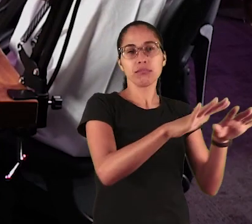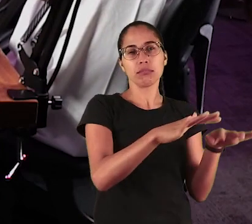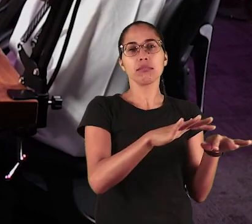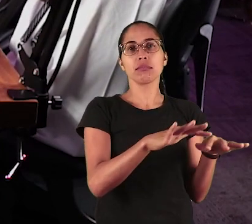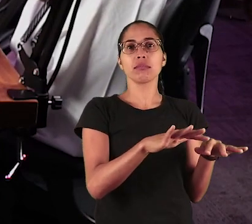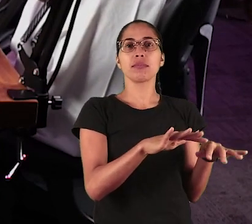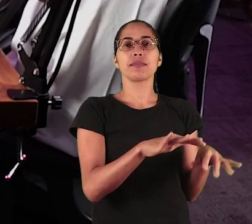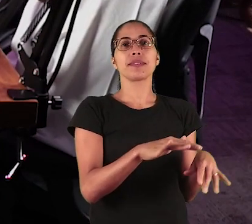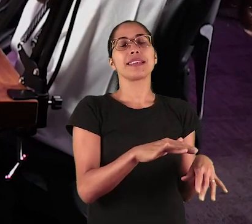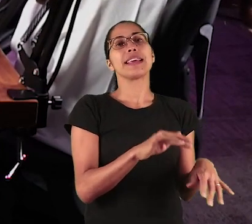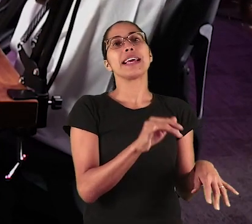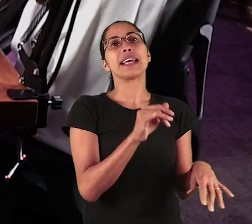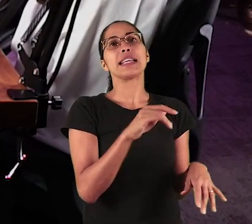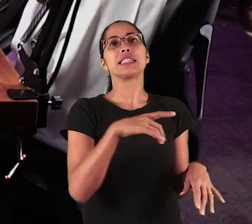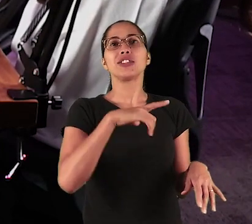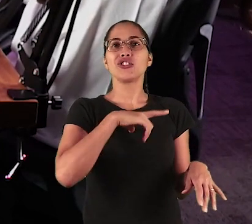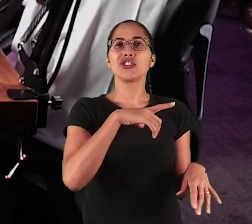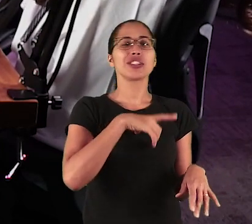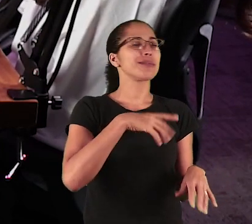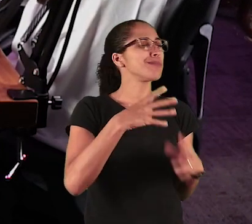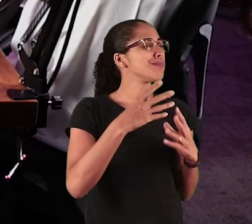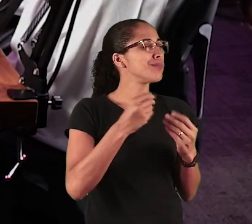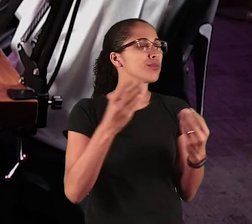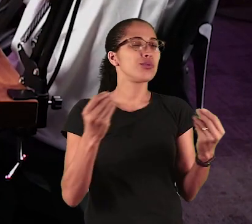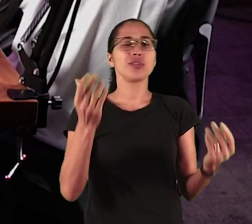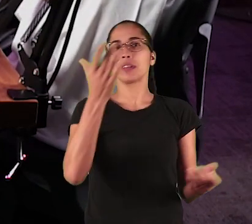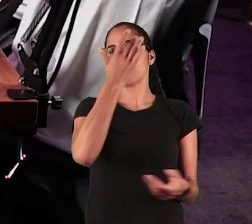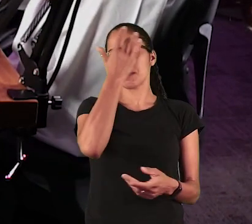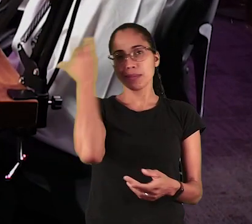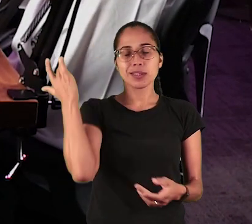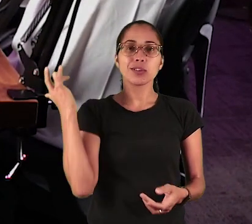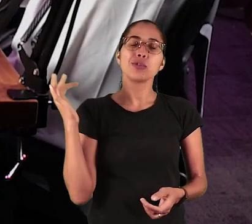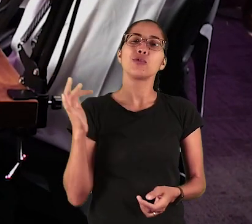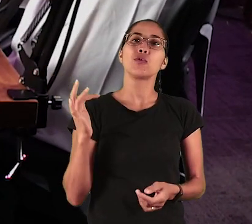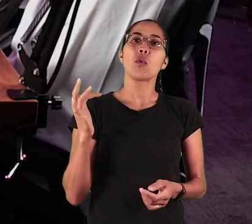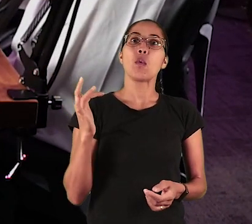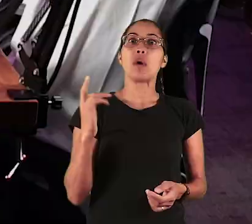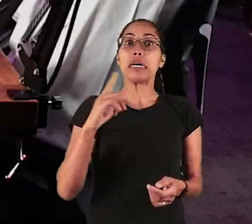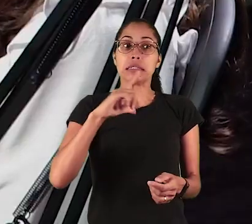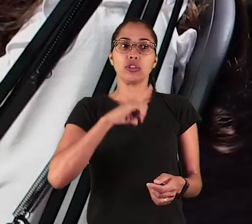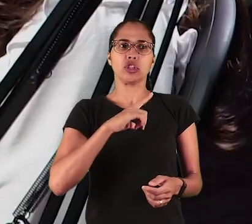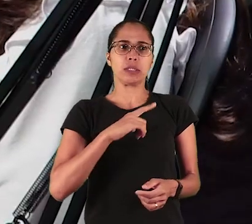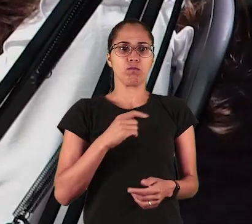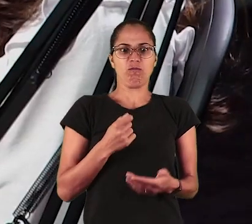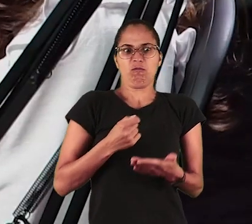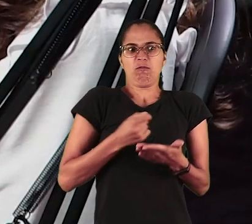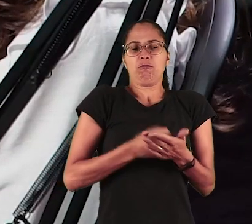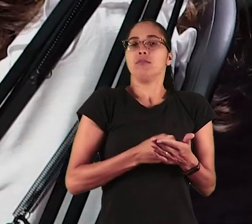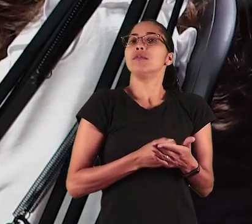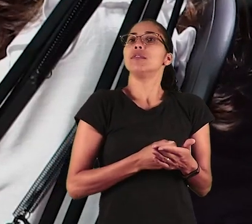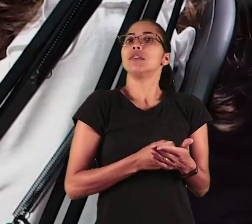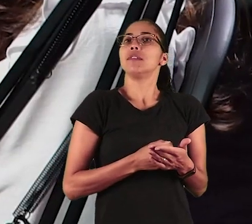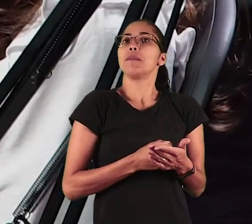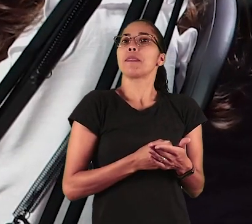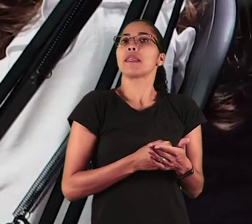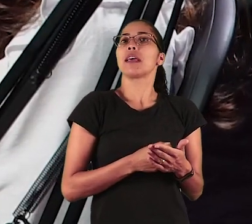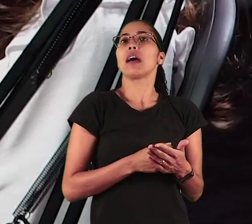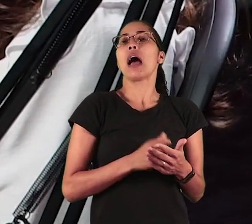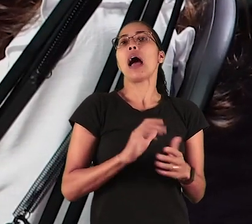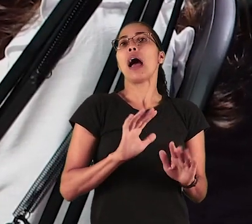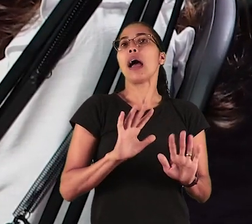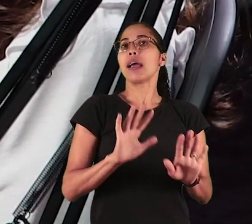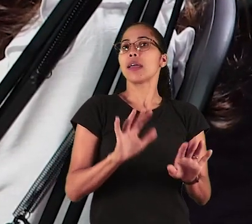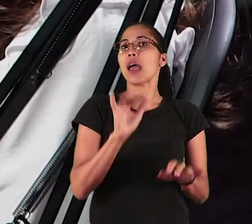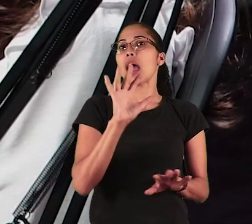principalmente se você olhar para trás né você teve tem muita gente né mercado financeiro que tinha uma postura agressiva e quando a mulher